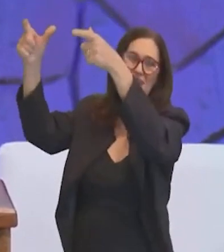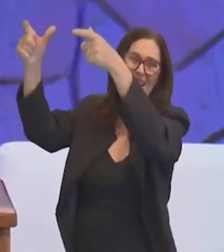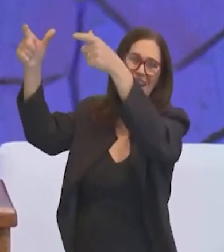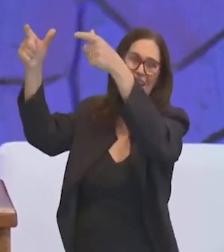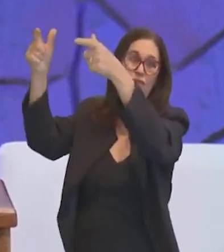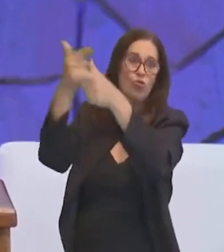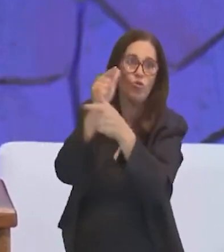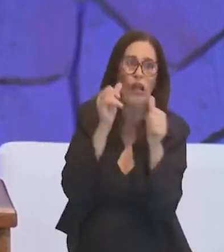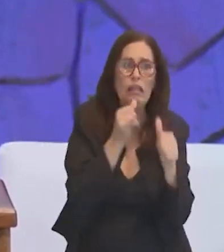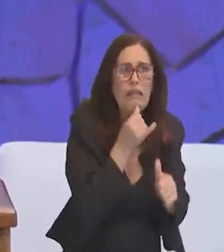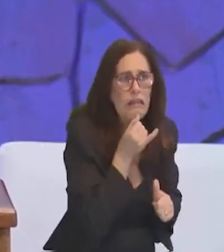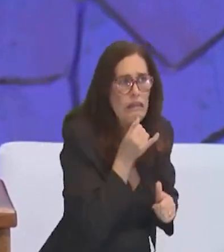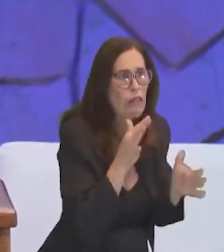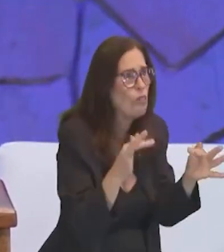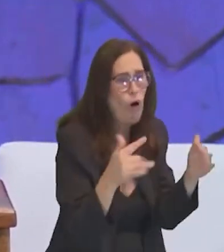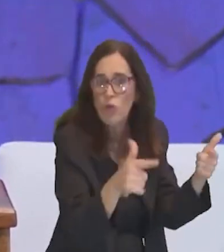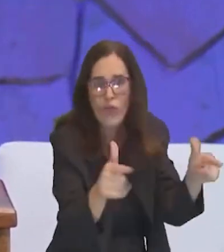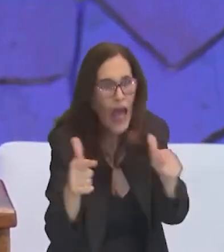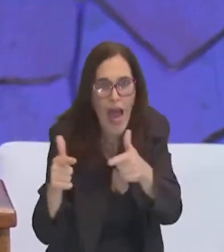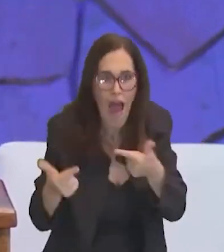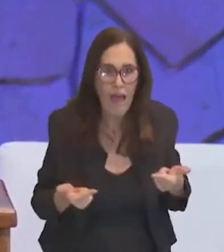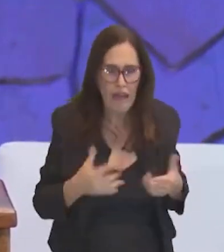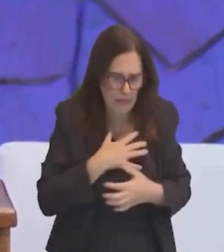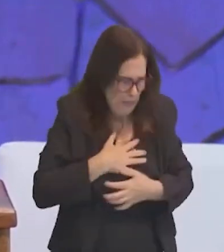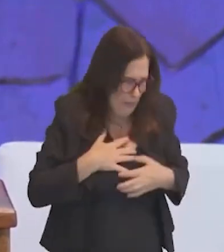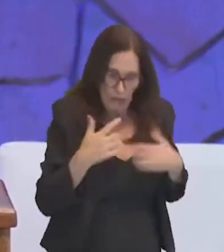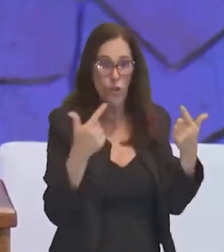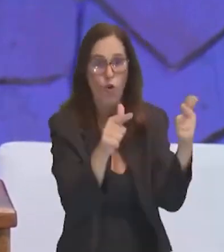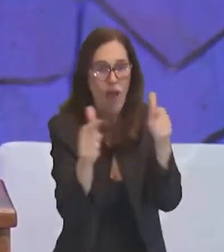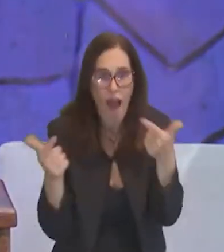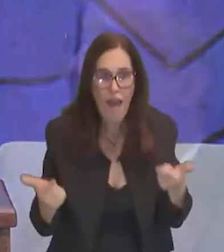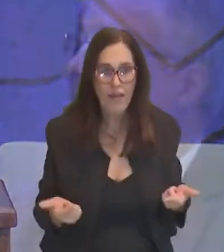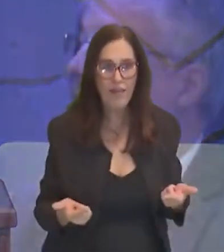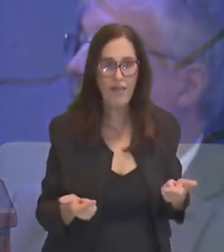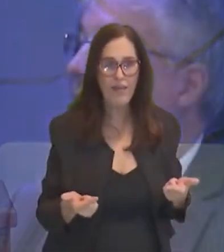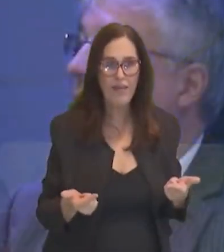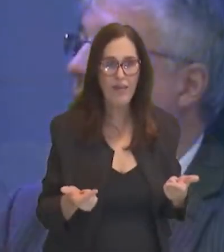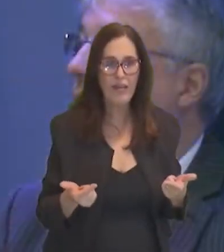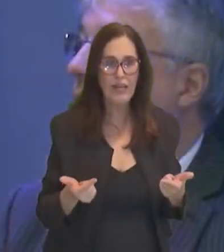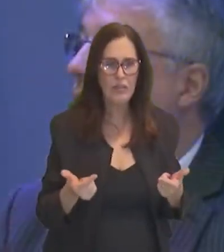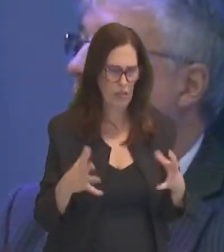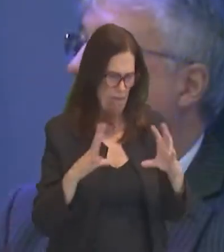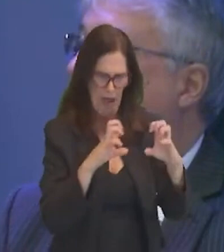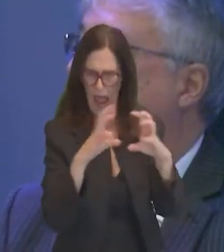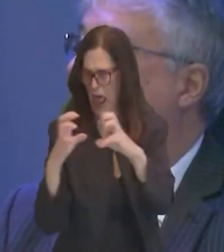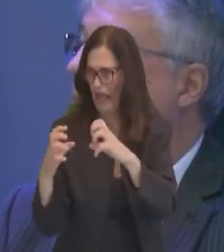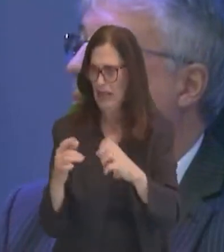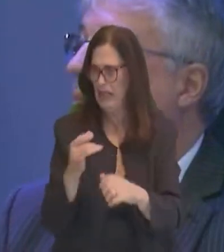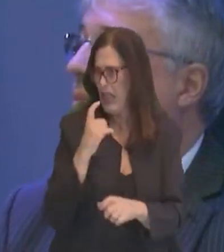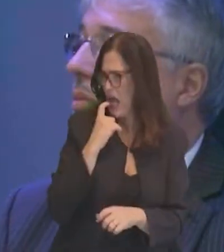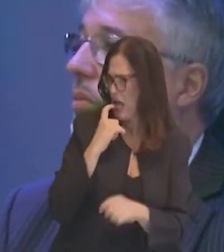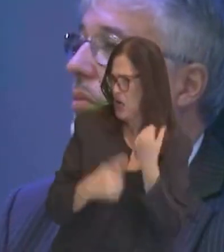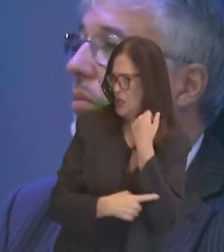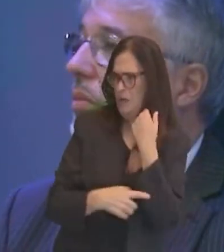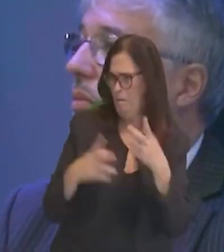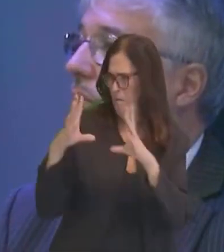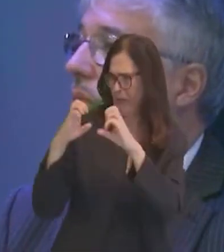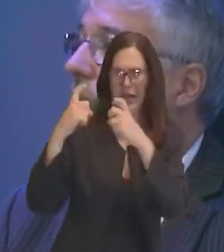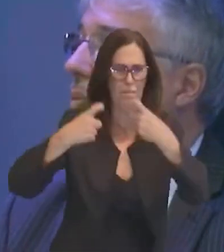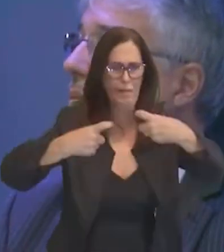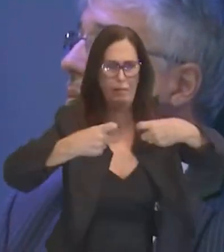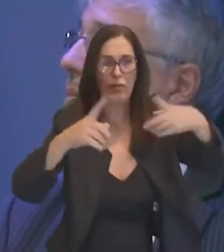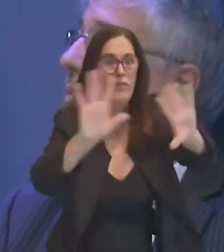tristeza, não tem dor, não tem amargura, não tem contenda, não tem ciúmes, não tem